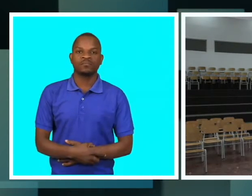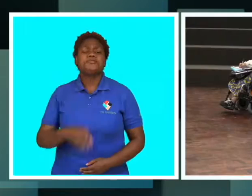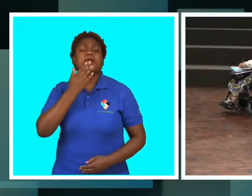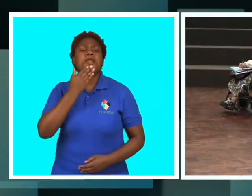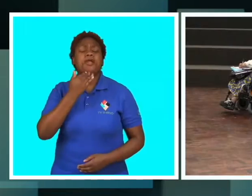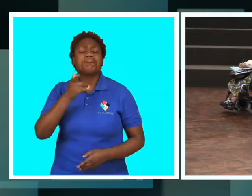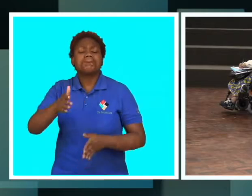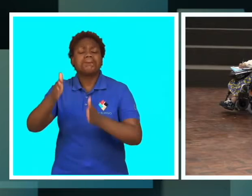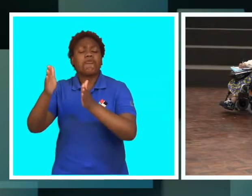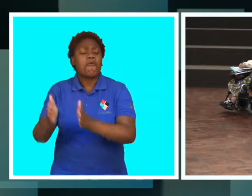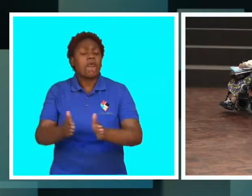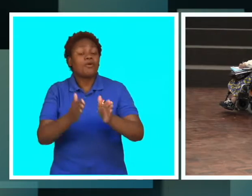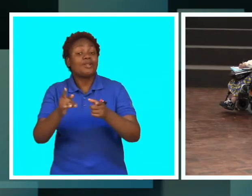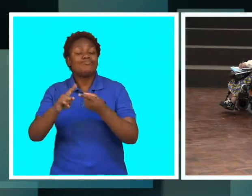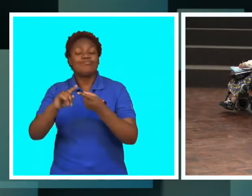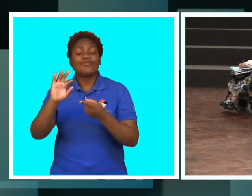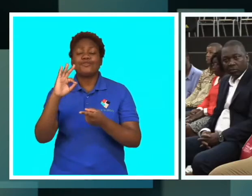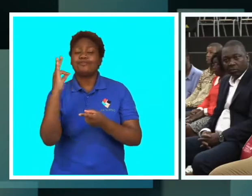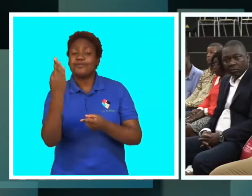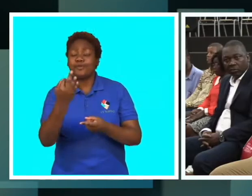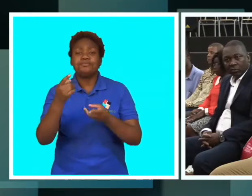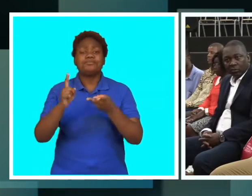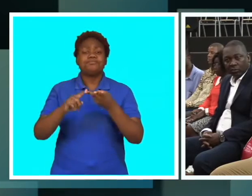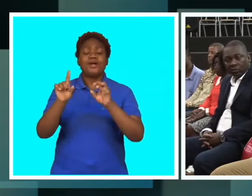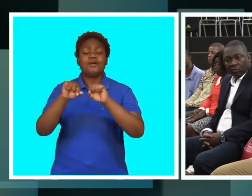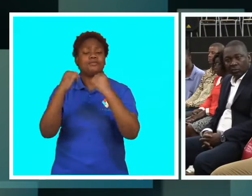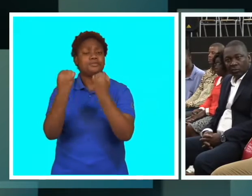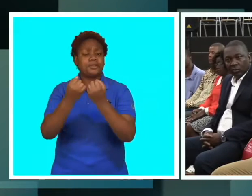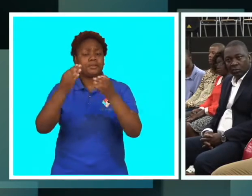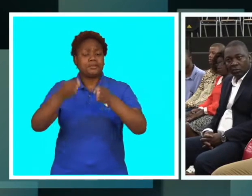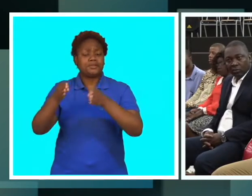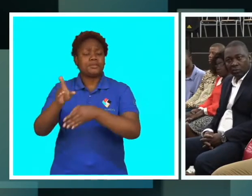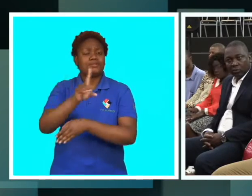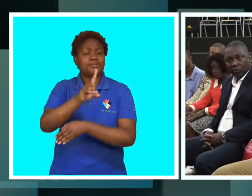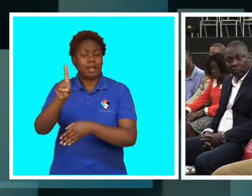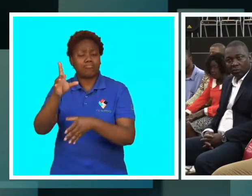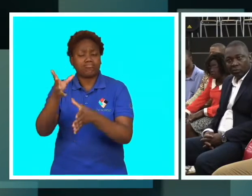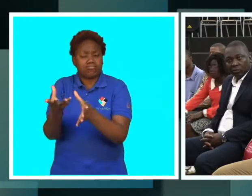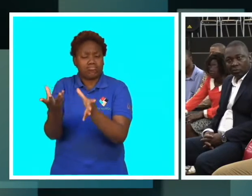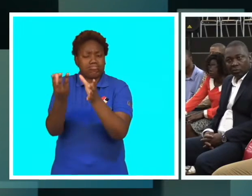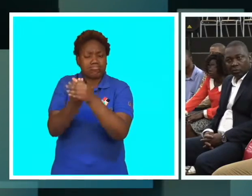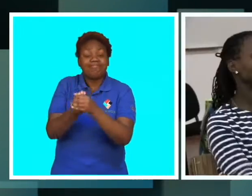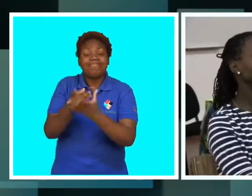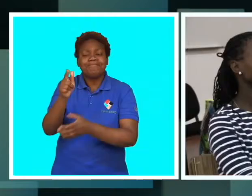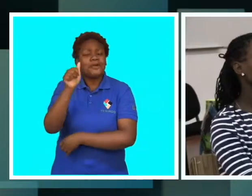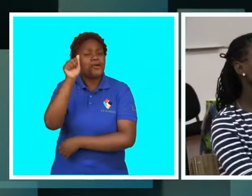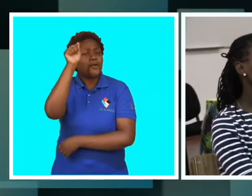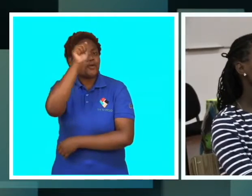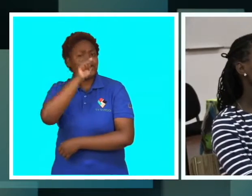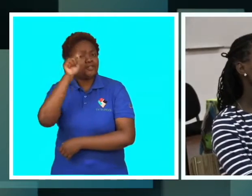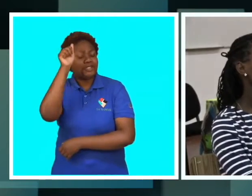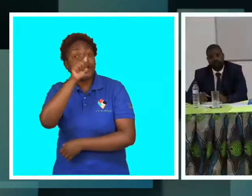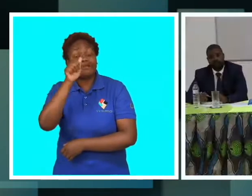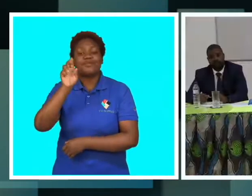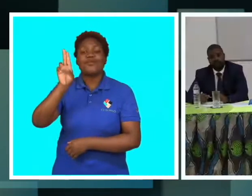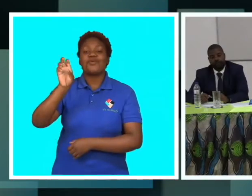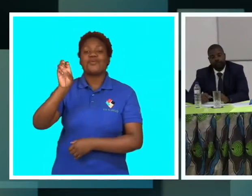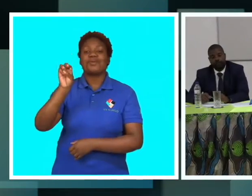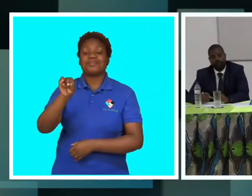nosso meio. O evento foi organizado pelo FAMOD, Fórum das Associações de Pessoas com Deficiência, em